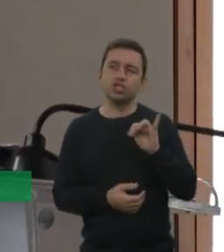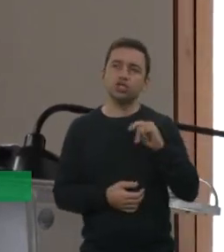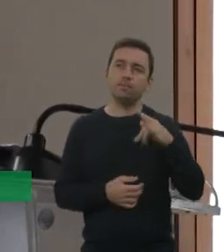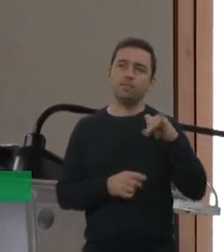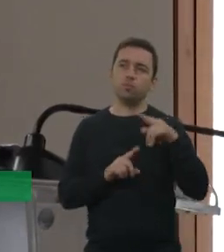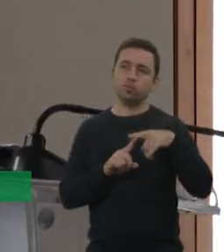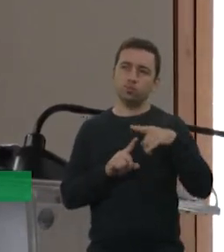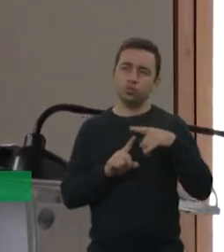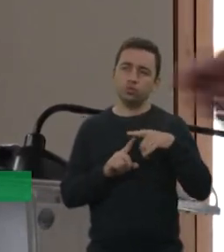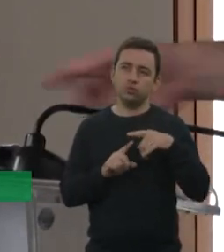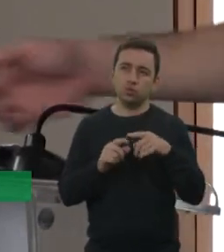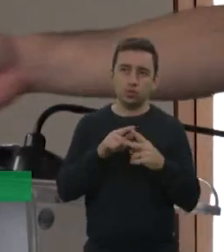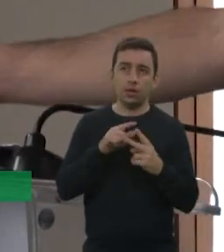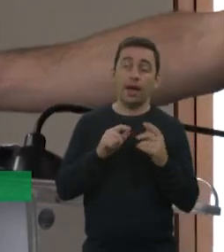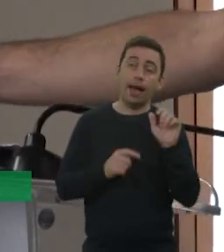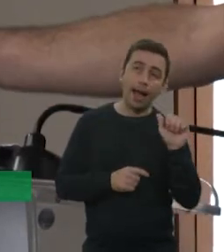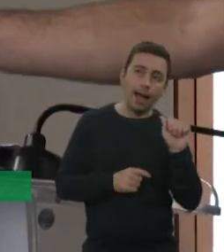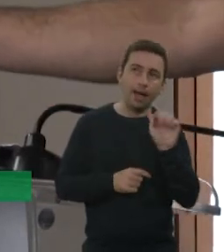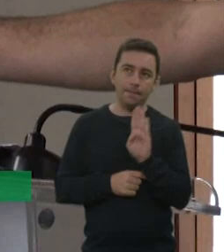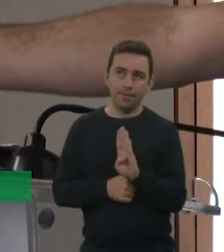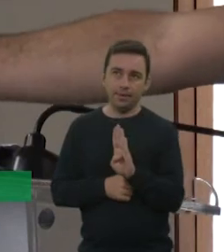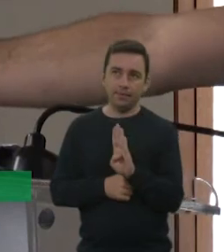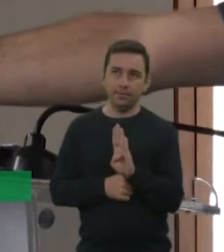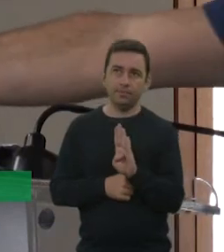duas delas, que é o tipo A e o tipo B...